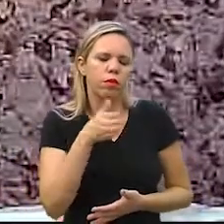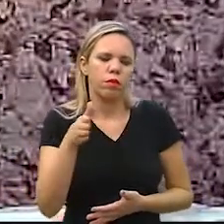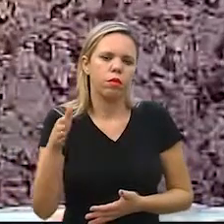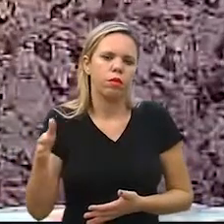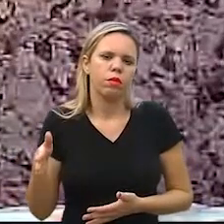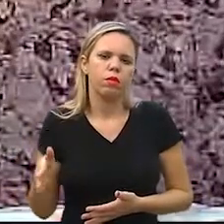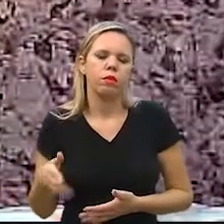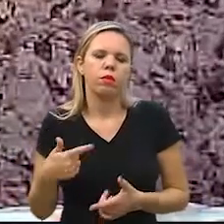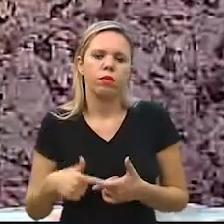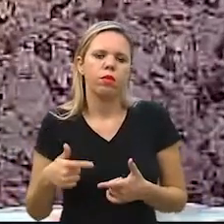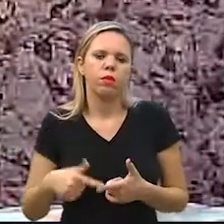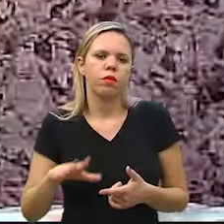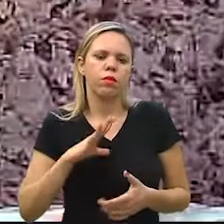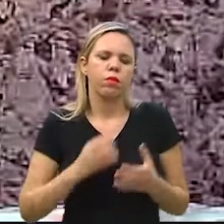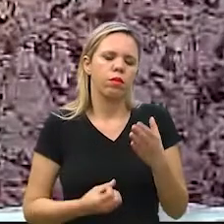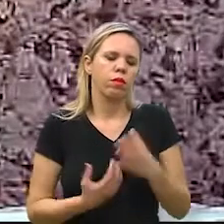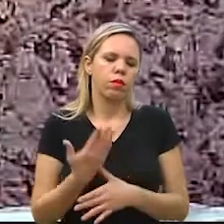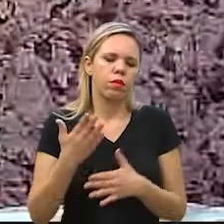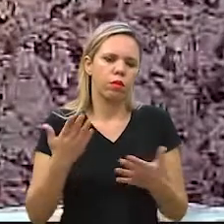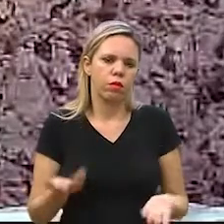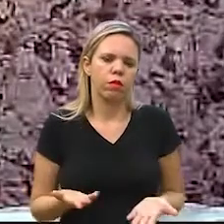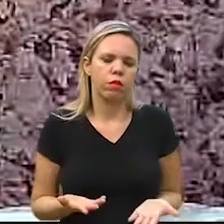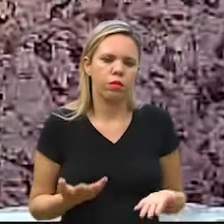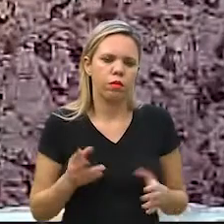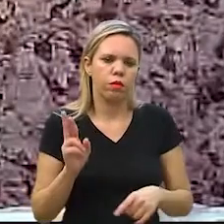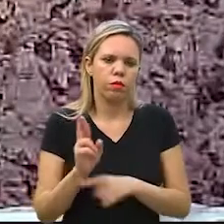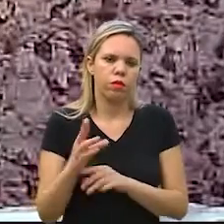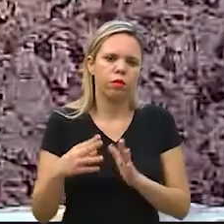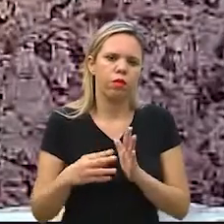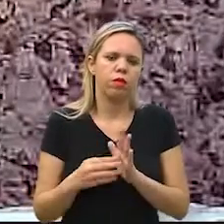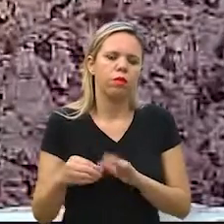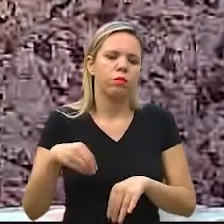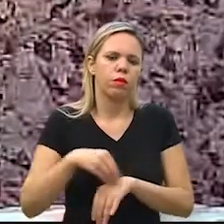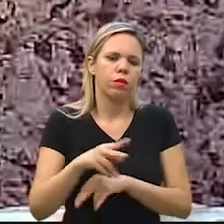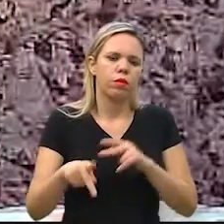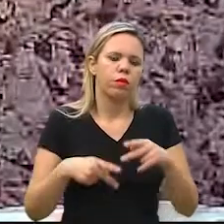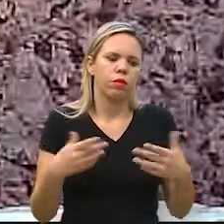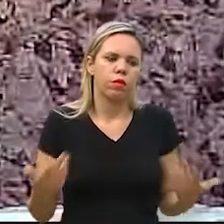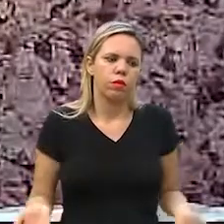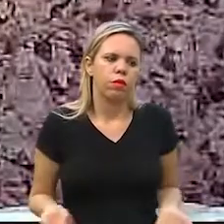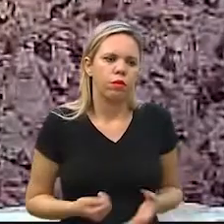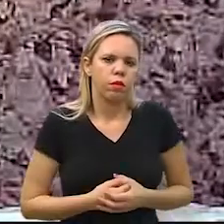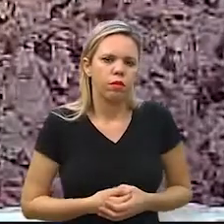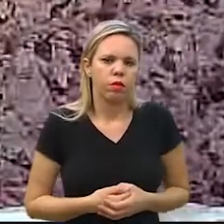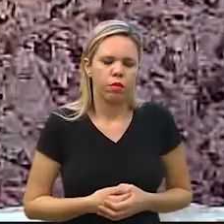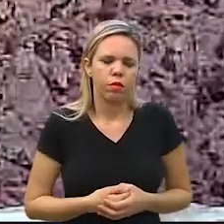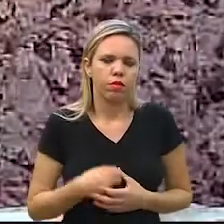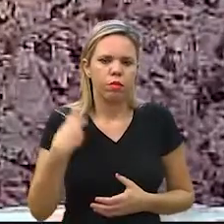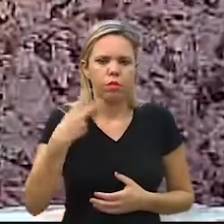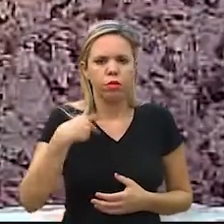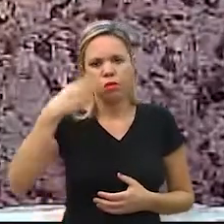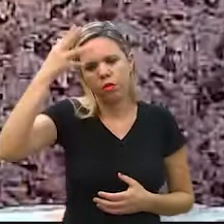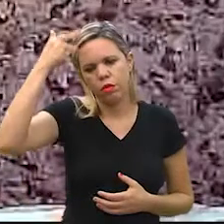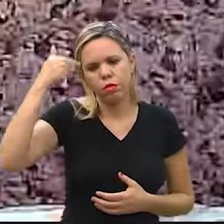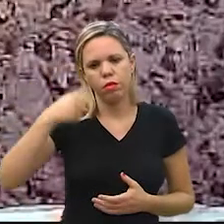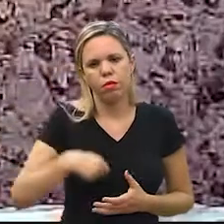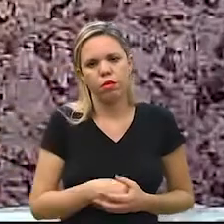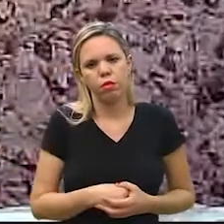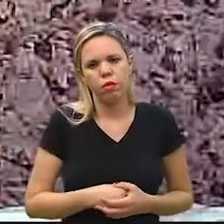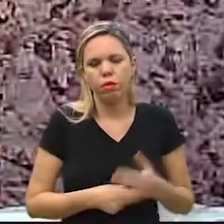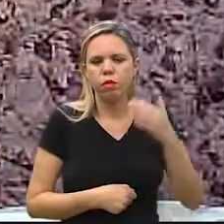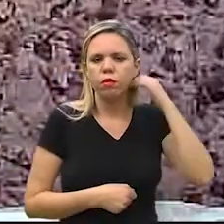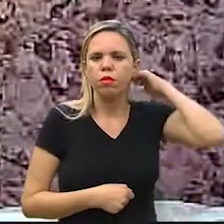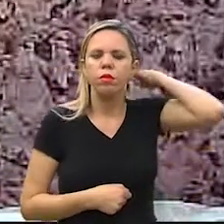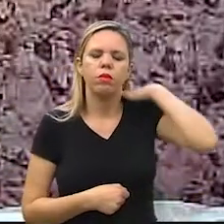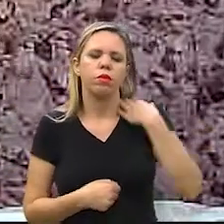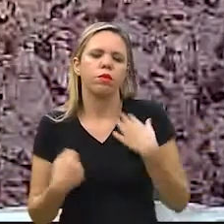bem os problemas da cidade e vai representar muito bem a sua população. O vereador Rodrigo da Farmadic, que é